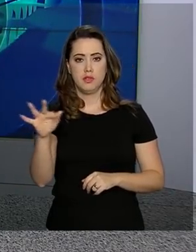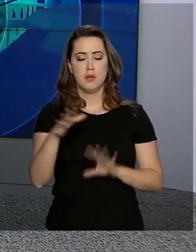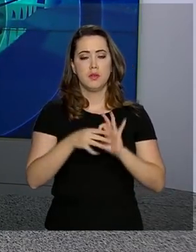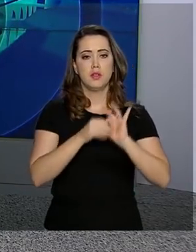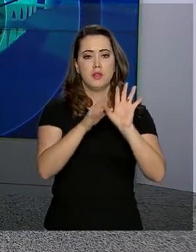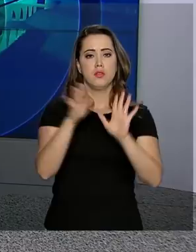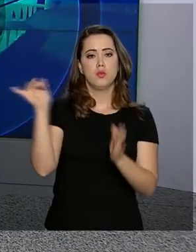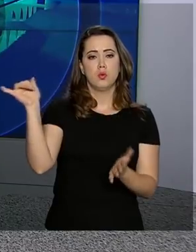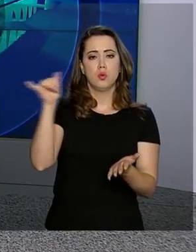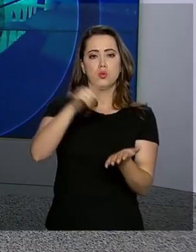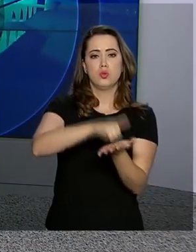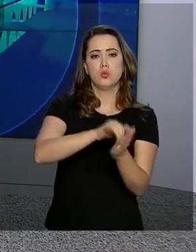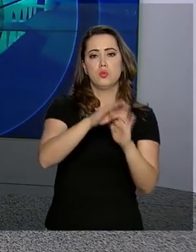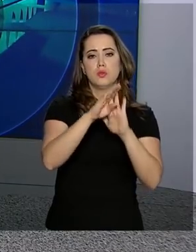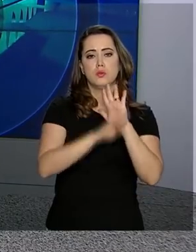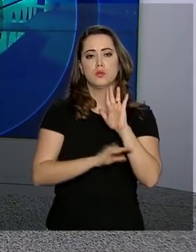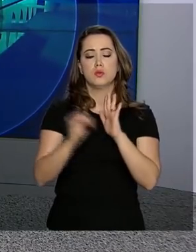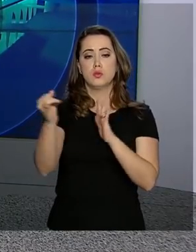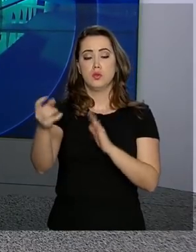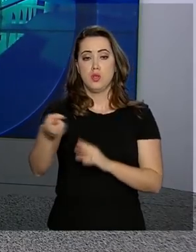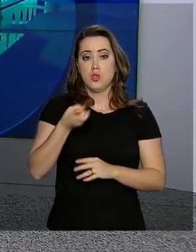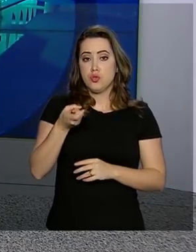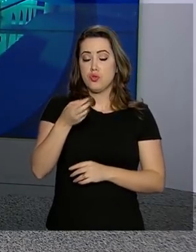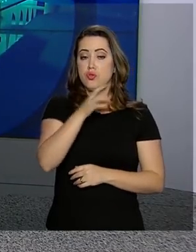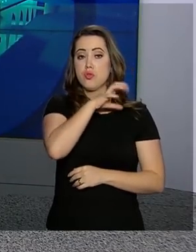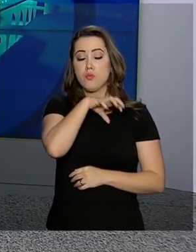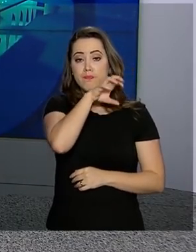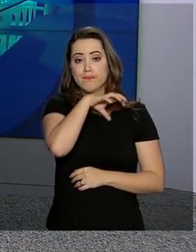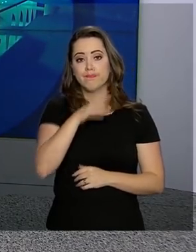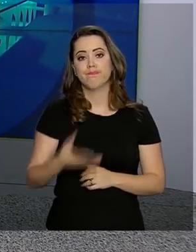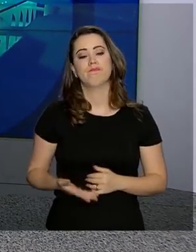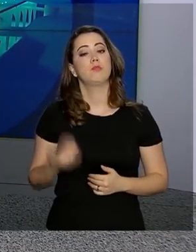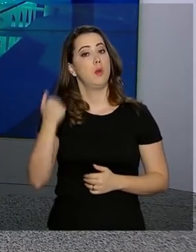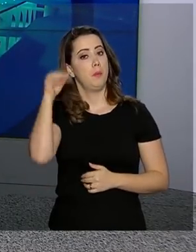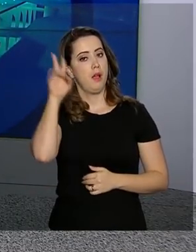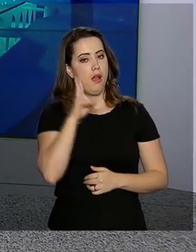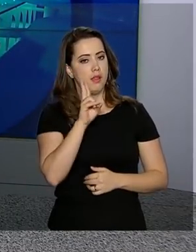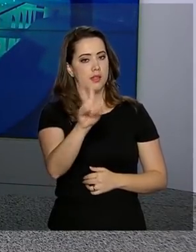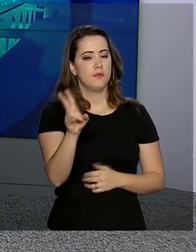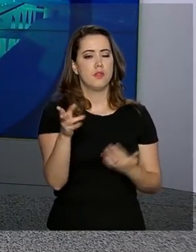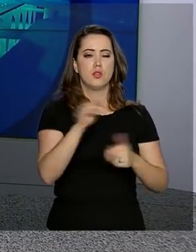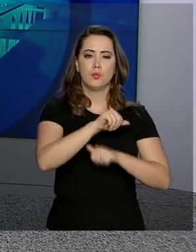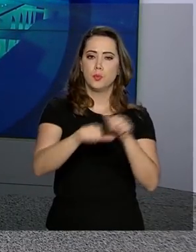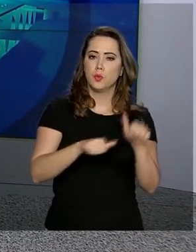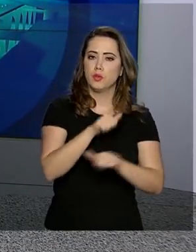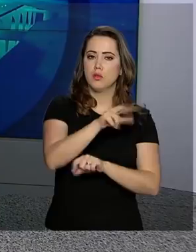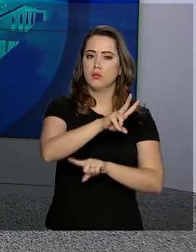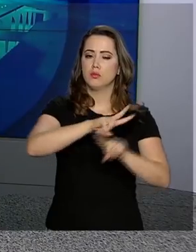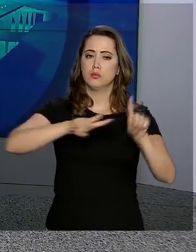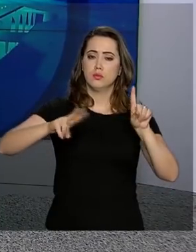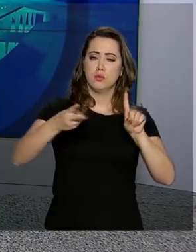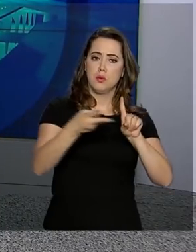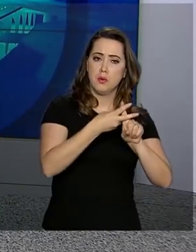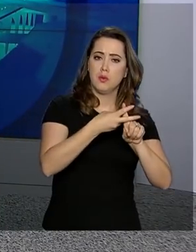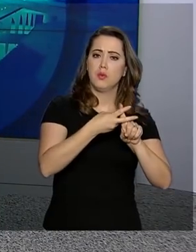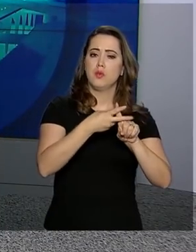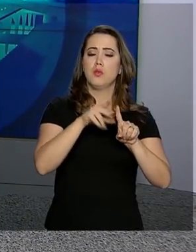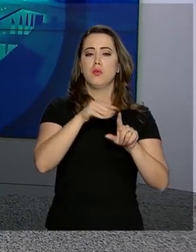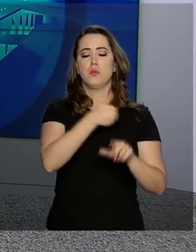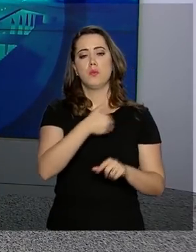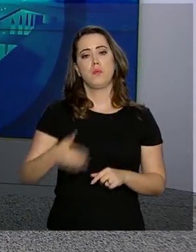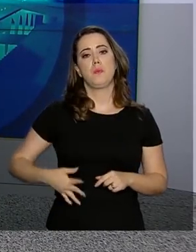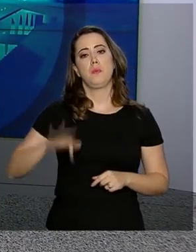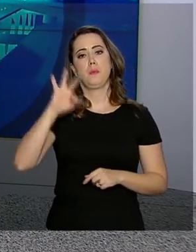Federal libera para download o programa do Imposto de Renda. E mais, conheça as regras de transição propostas pelo